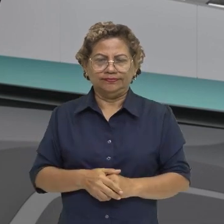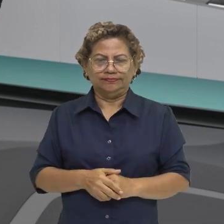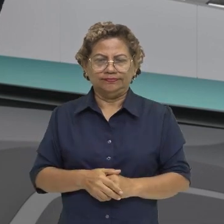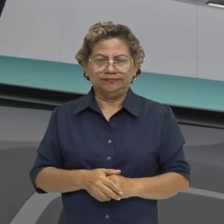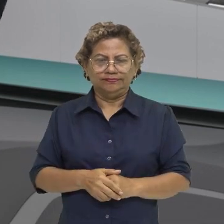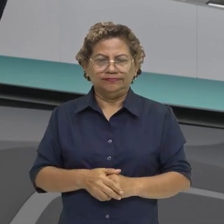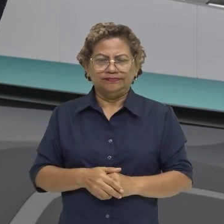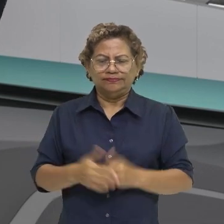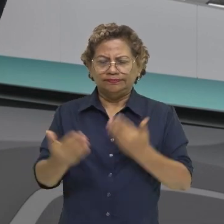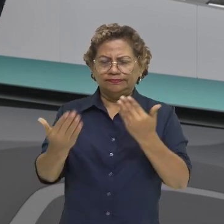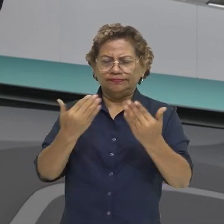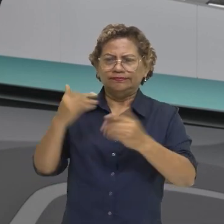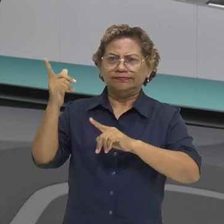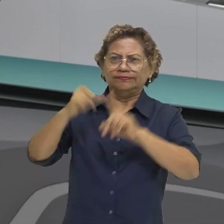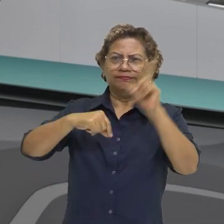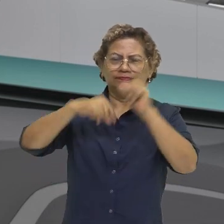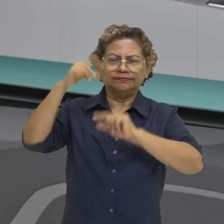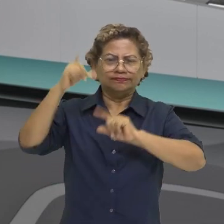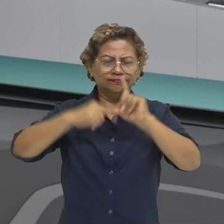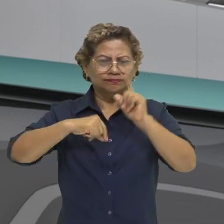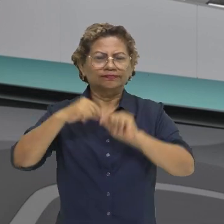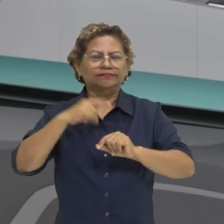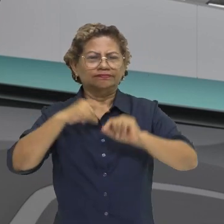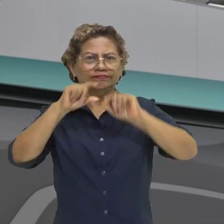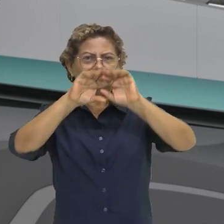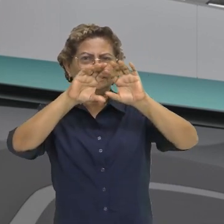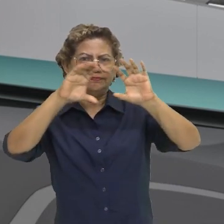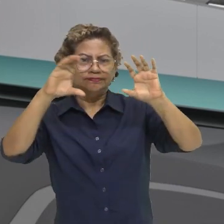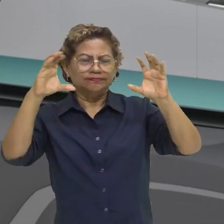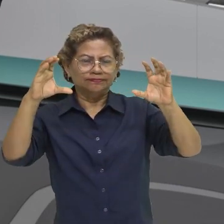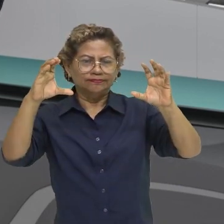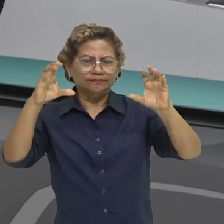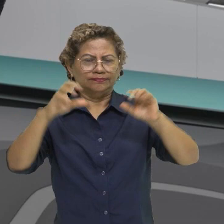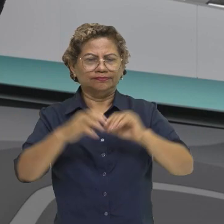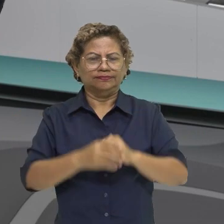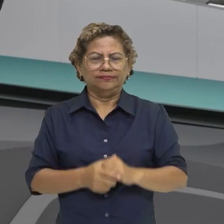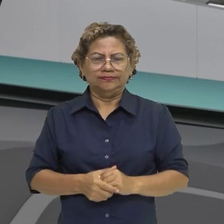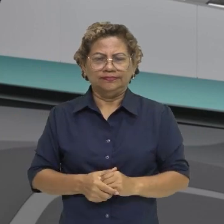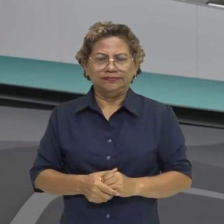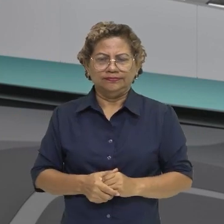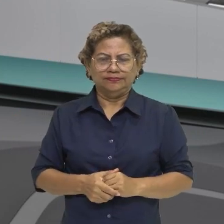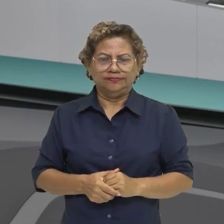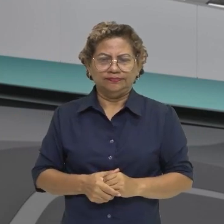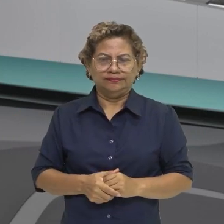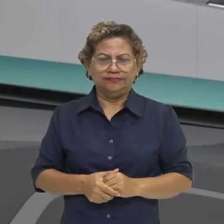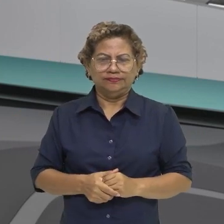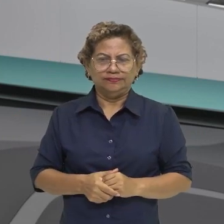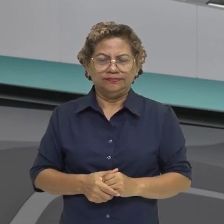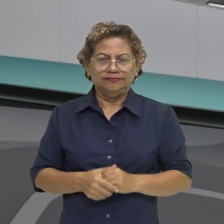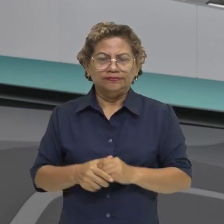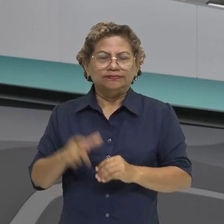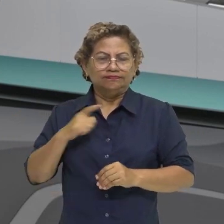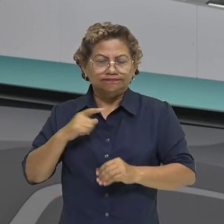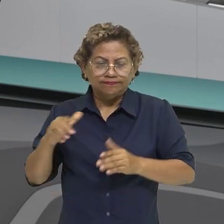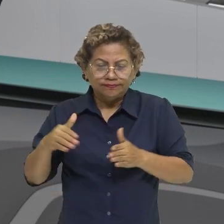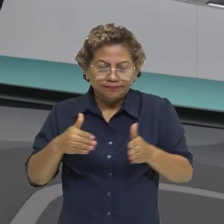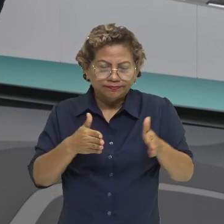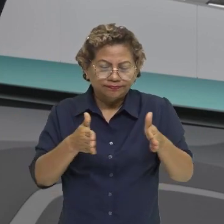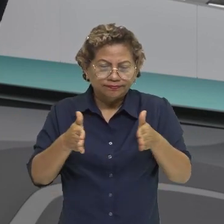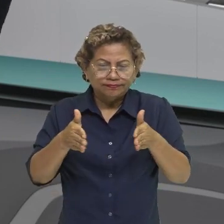estrela que entre as névoas do inverno cintilava. apontando o caminho ao